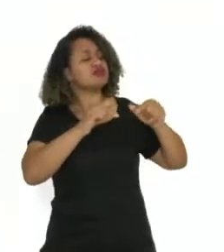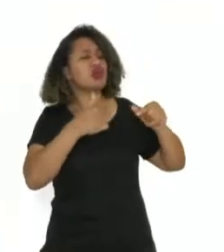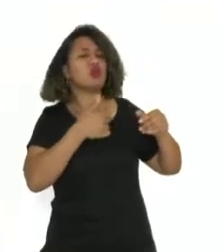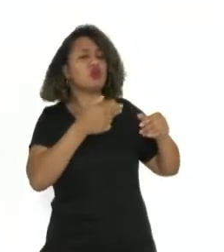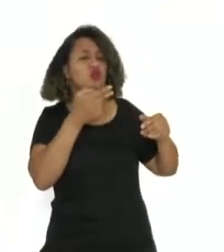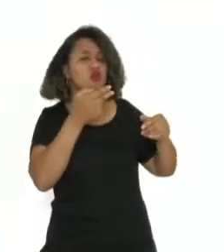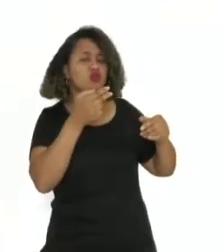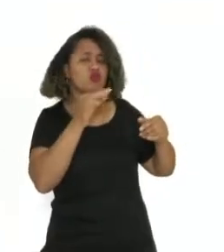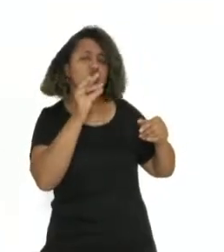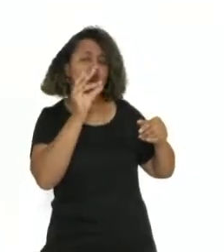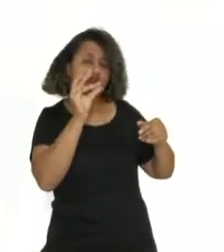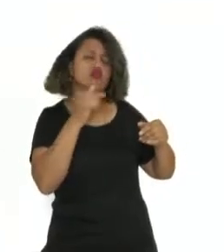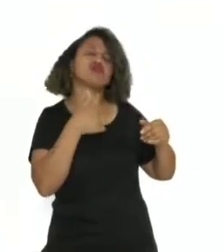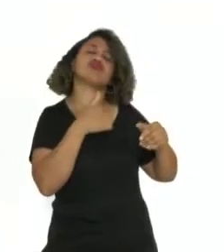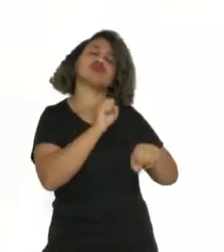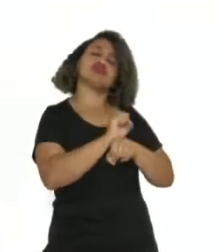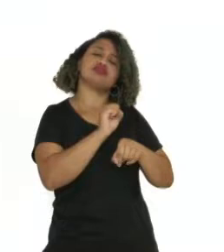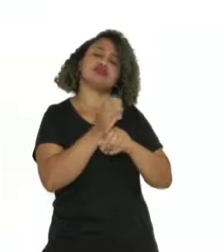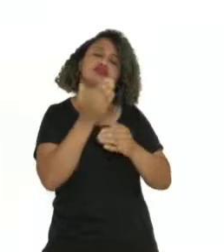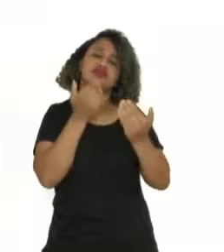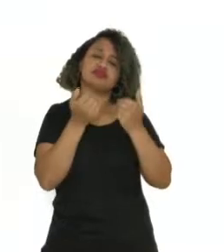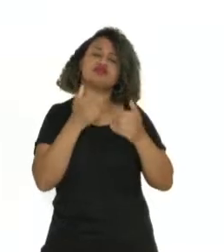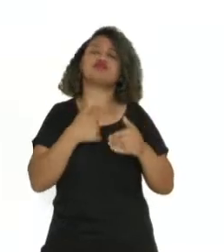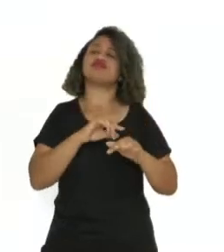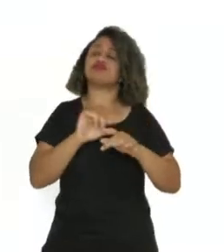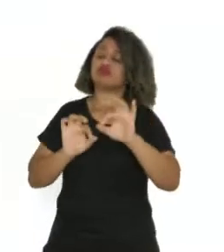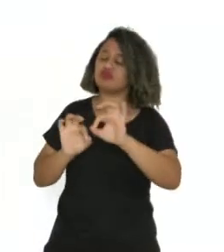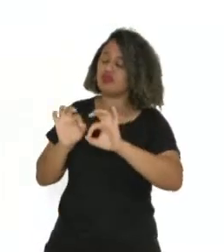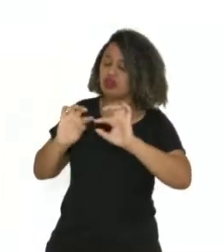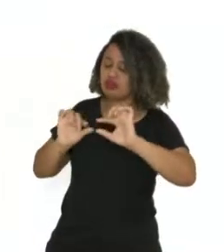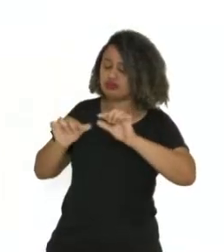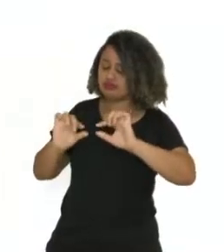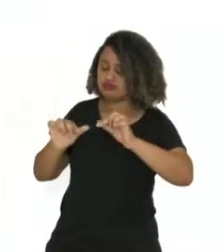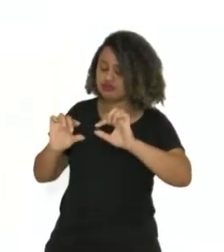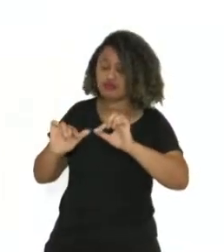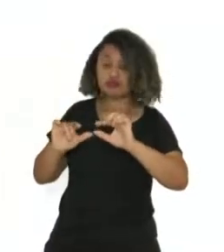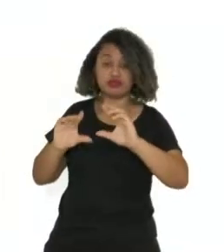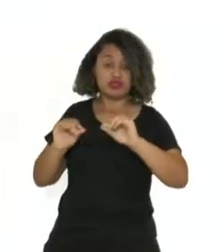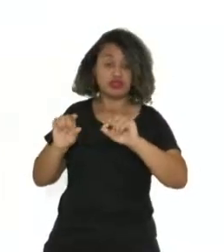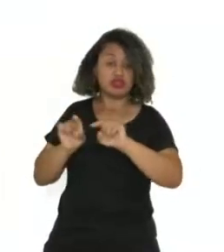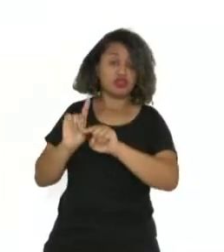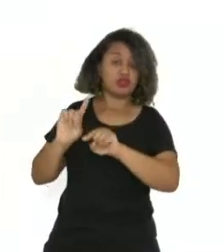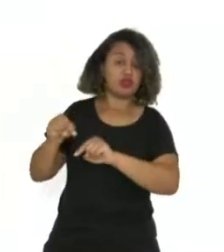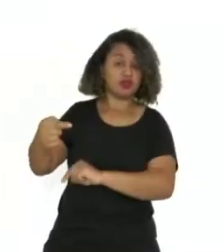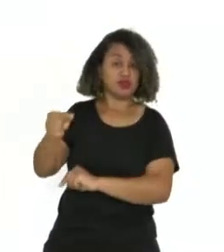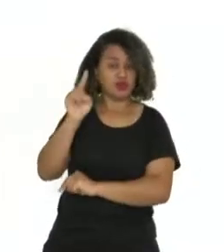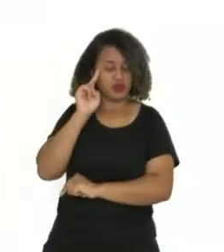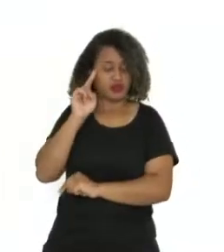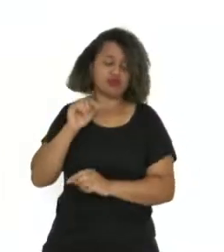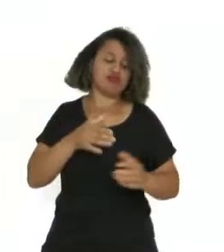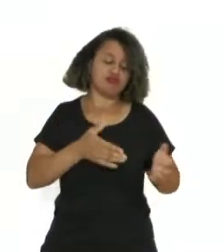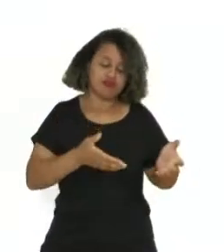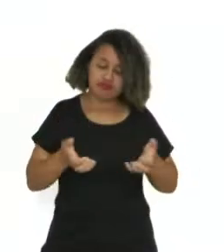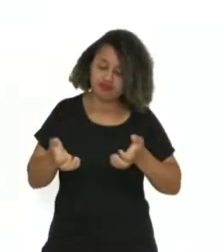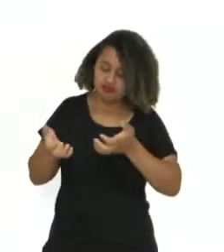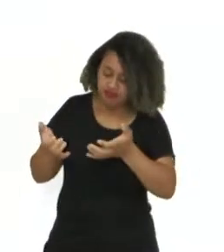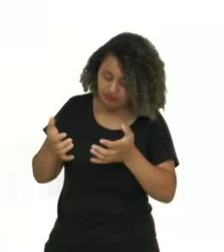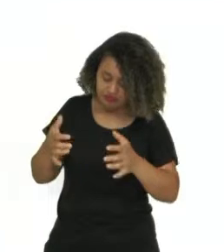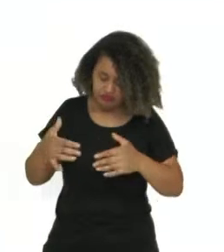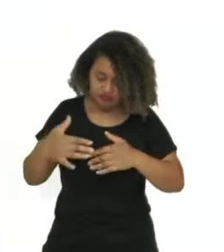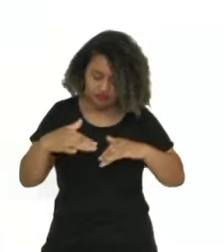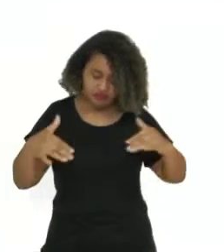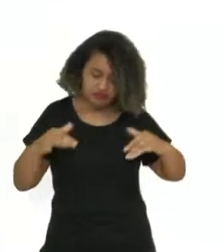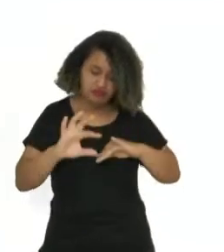enquanto esperava o jantar, preparar os cigarros para a noite e o dia seguinte. Ela trouxe e ele, ao desembrulhar o